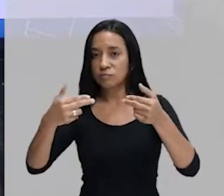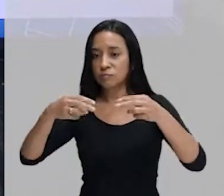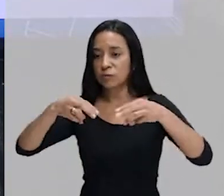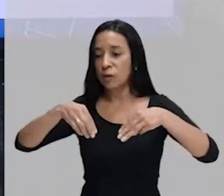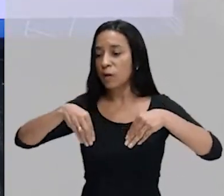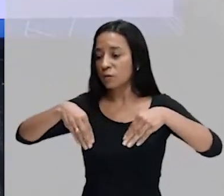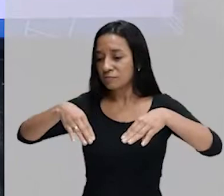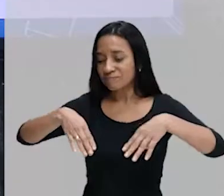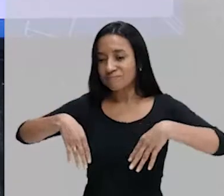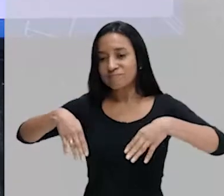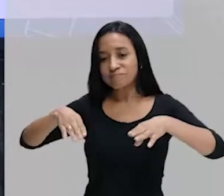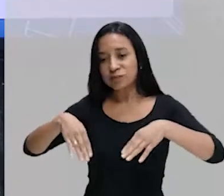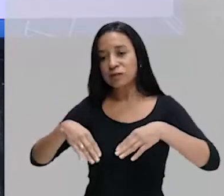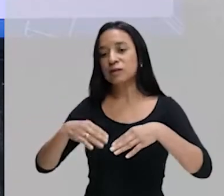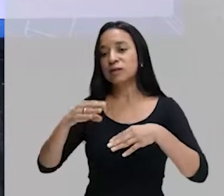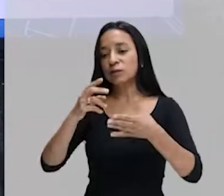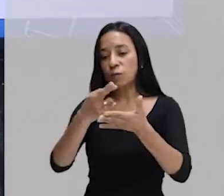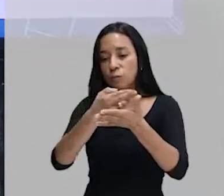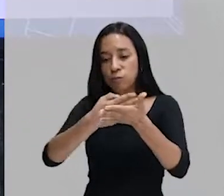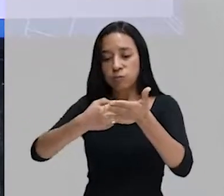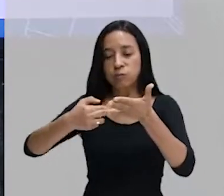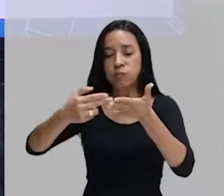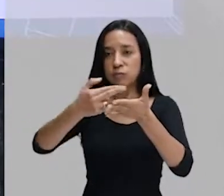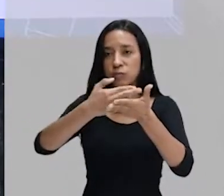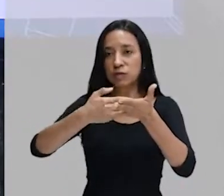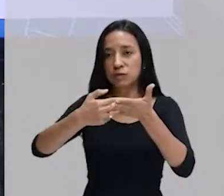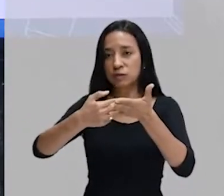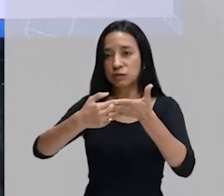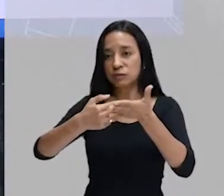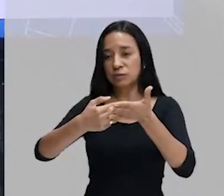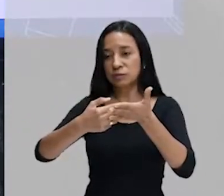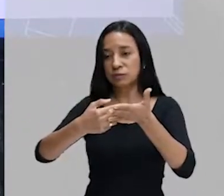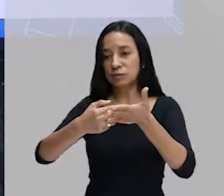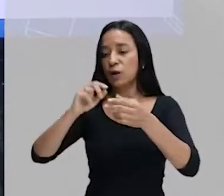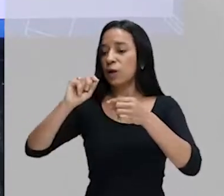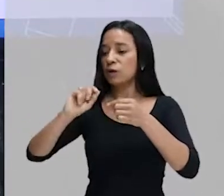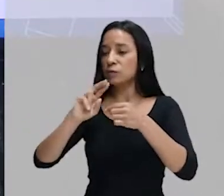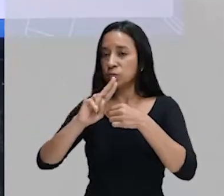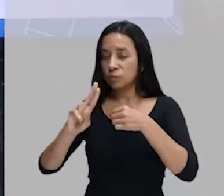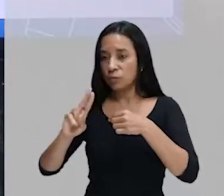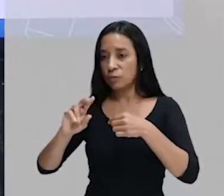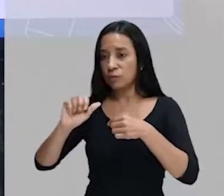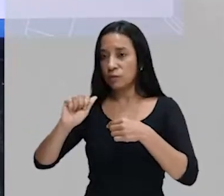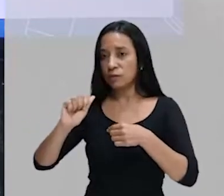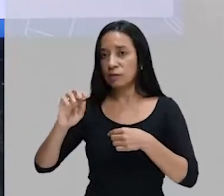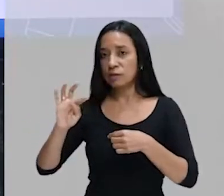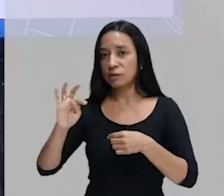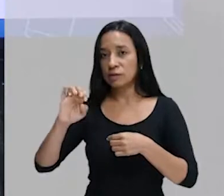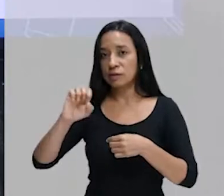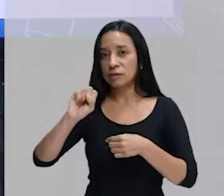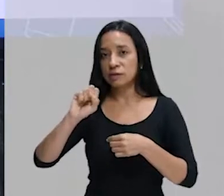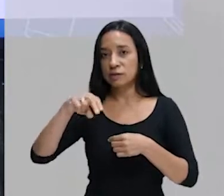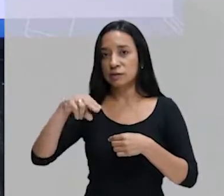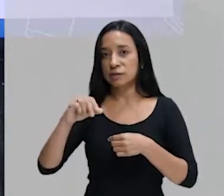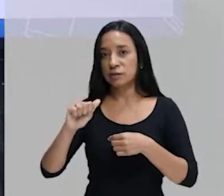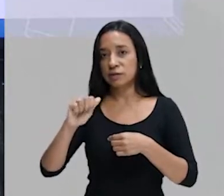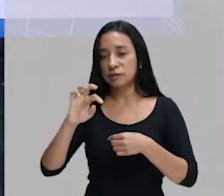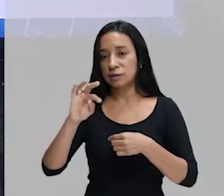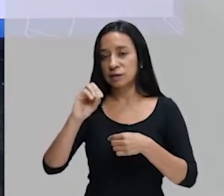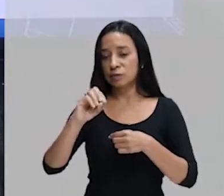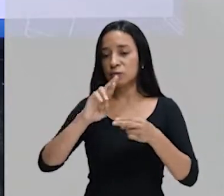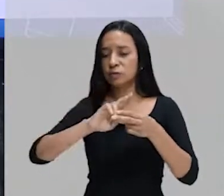são bordadas, né? Então, são bordadas à mão, isso chama artesanato. E é bem um bordado